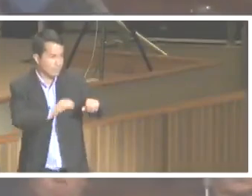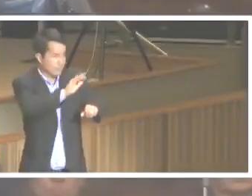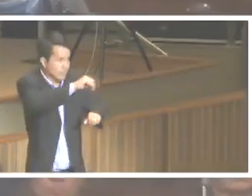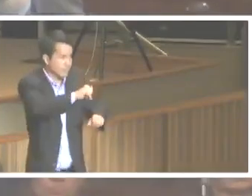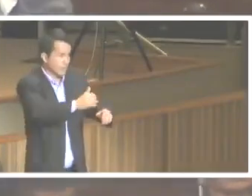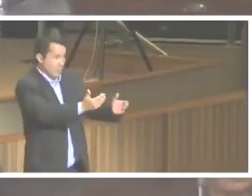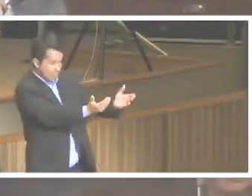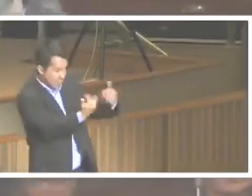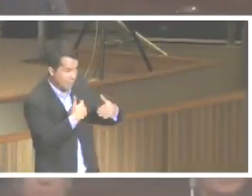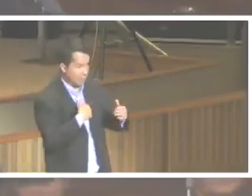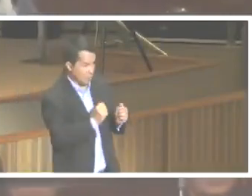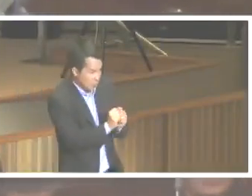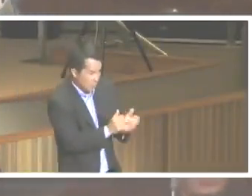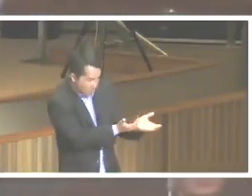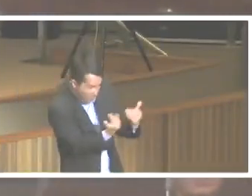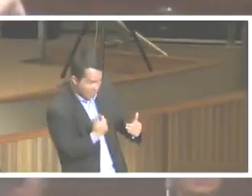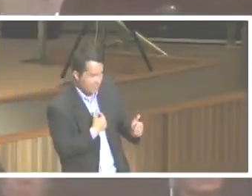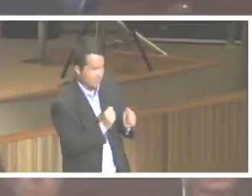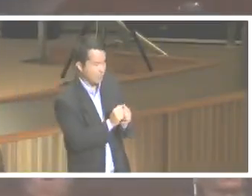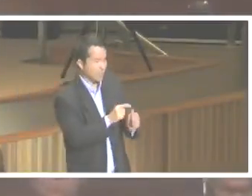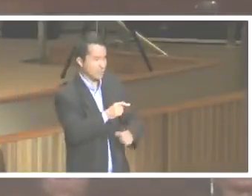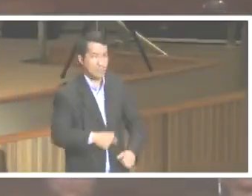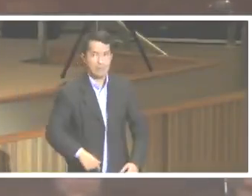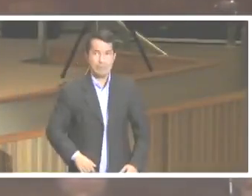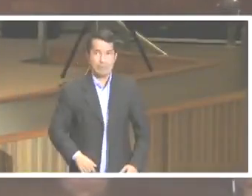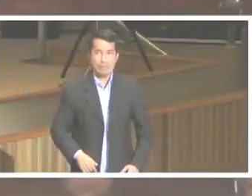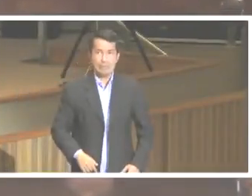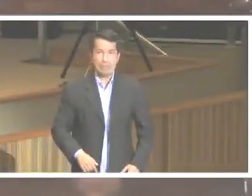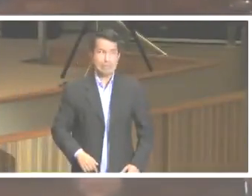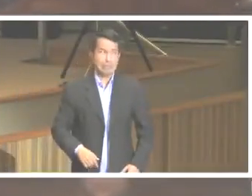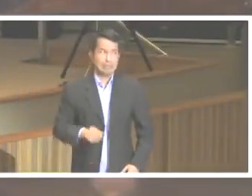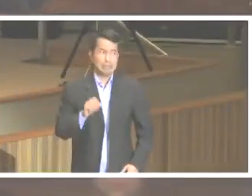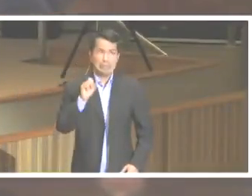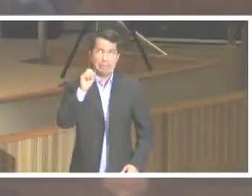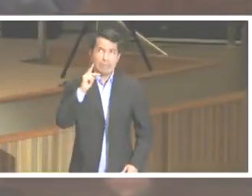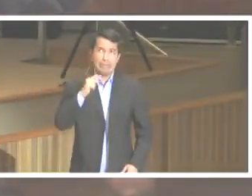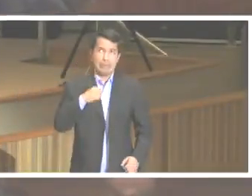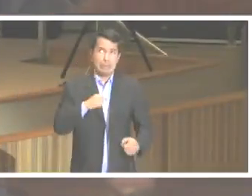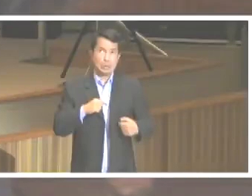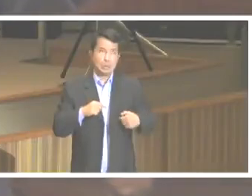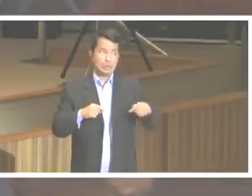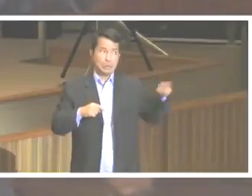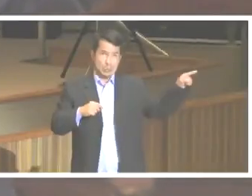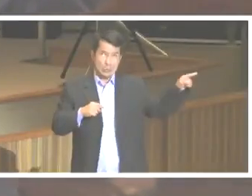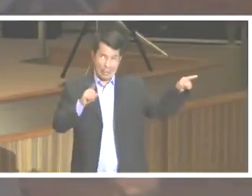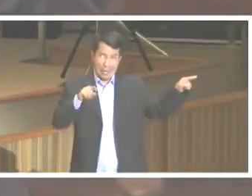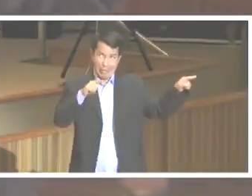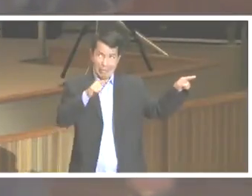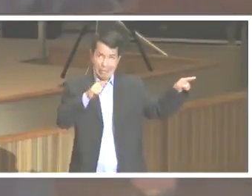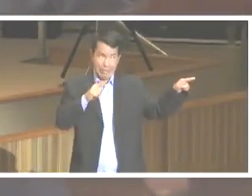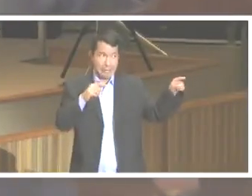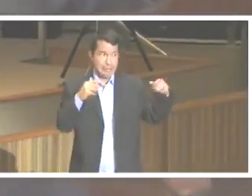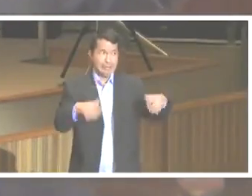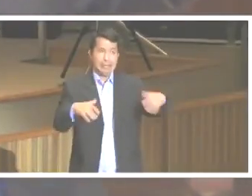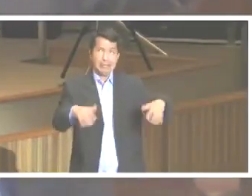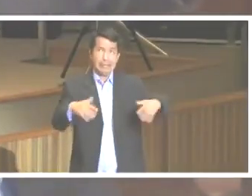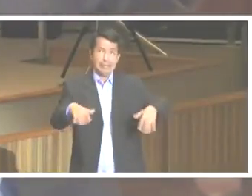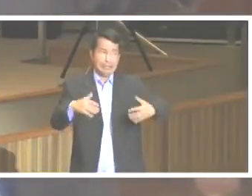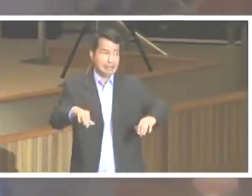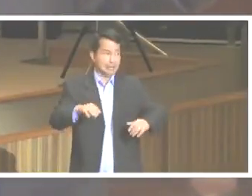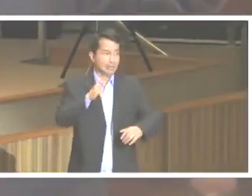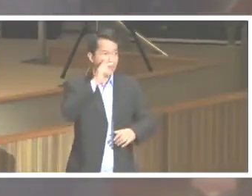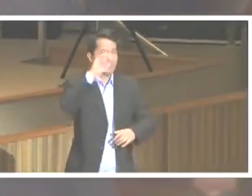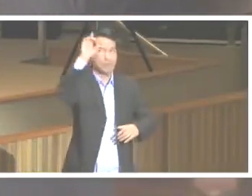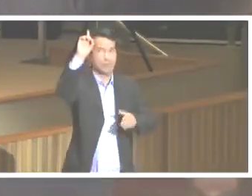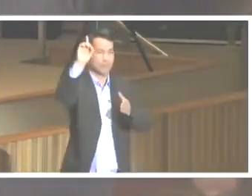convoca a dizer olha olha para o tamanho do teu deus e segue a orientação desse deus na